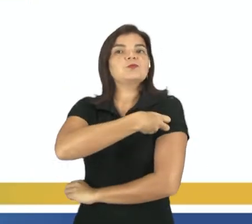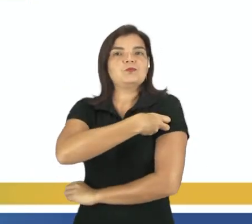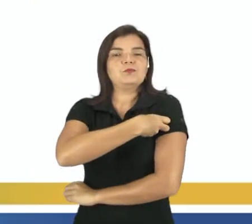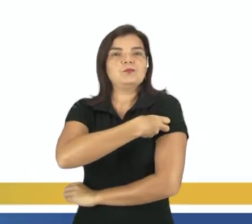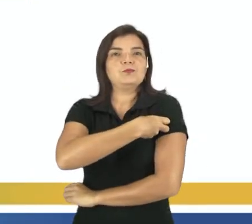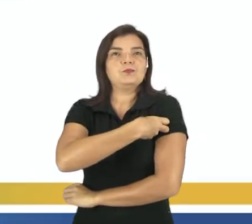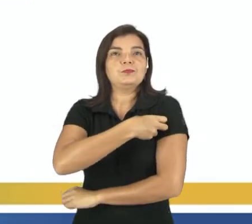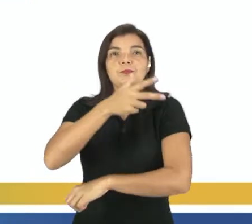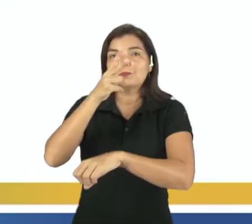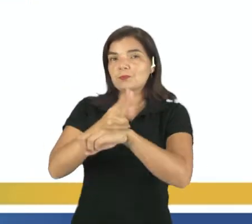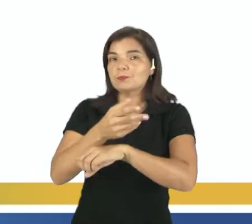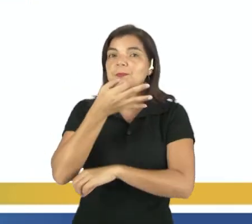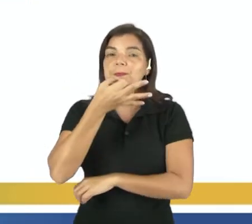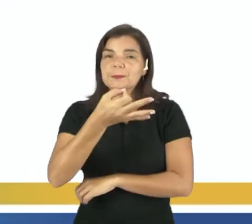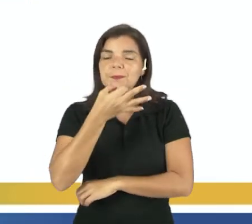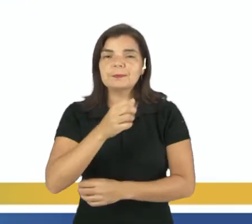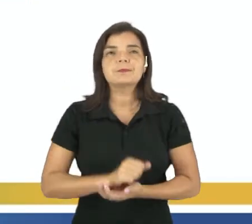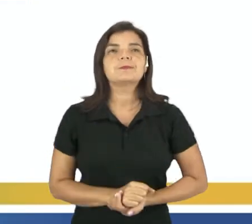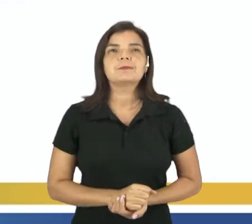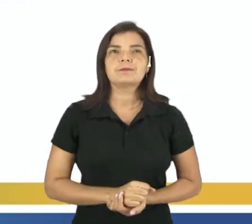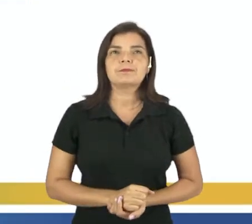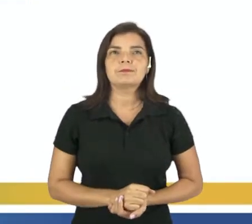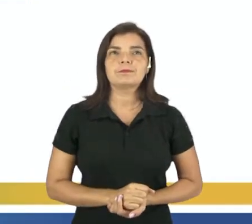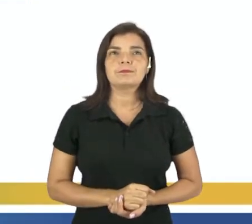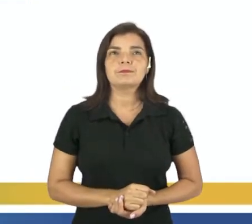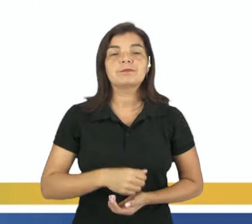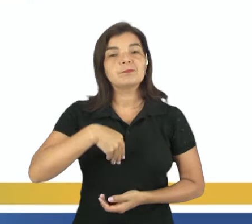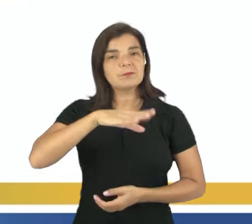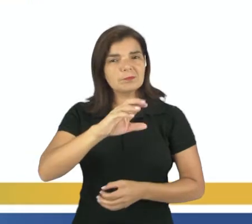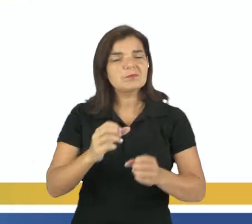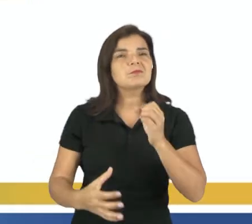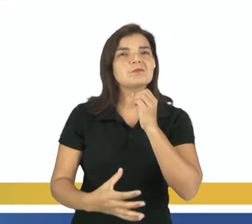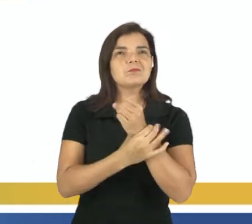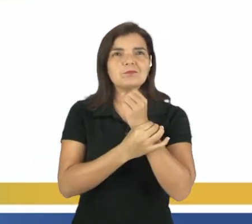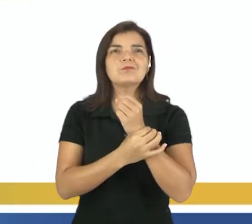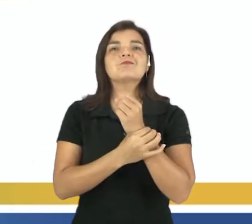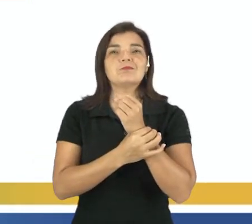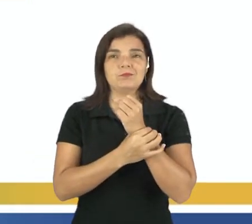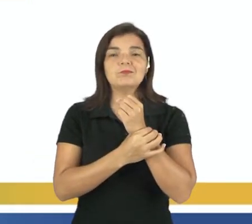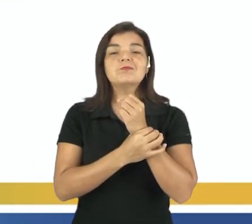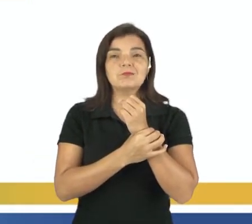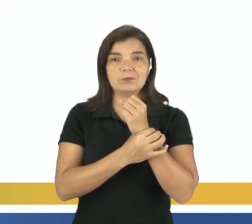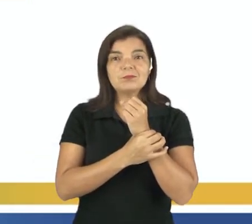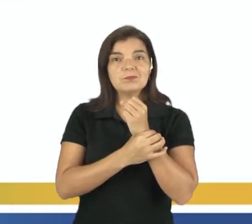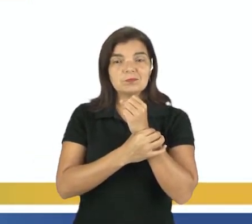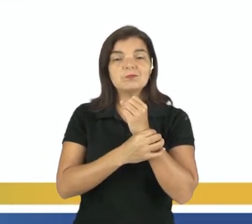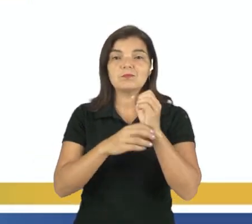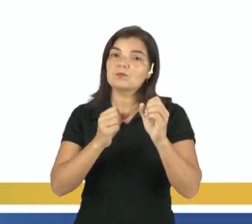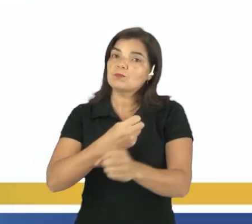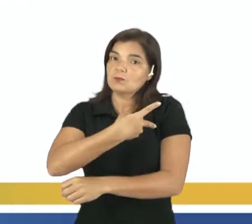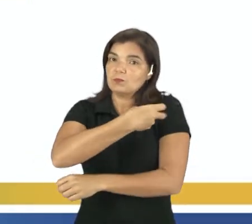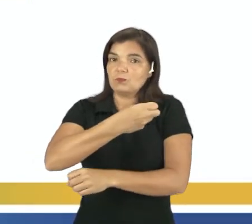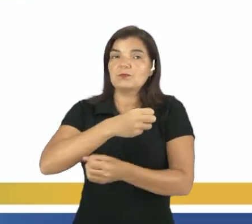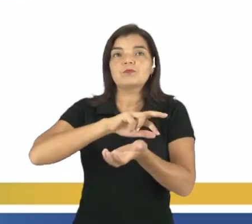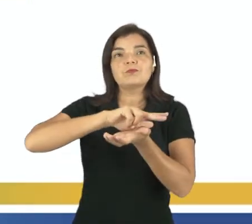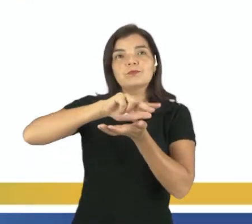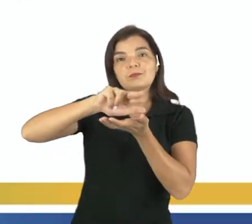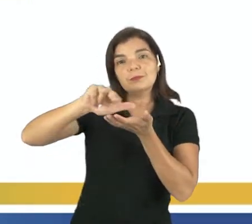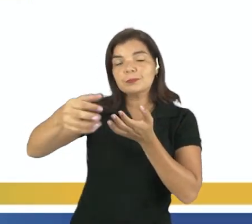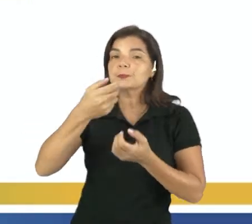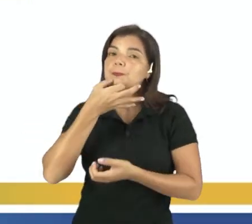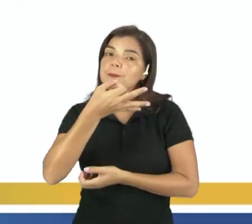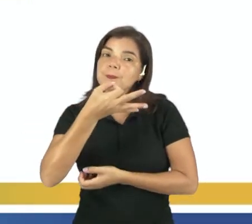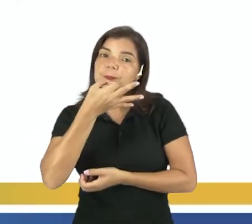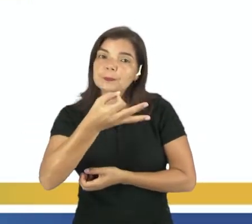divide opiniões. Repetindo, meio mais seguro de combater Covid-19, vacina divide